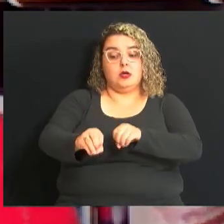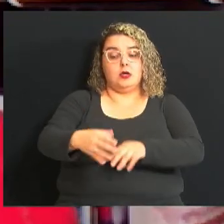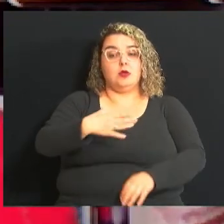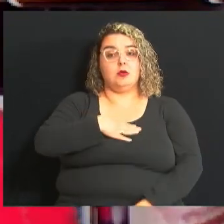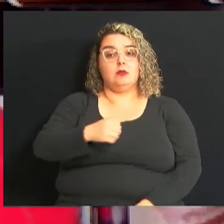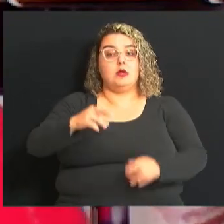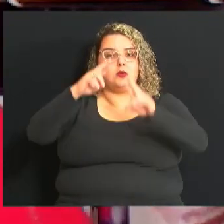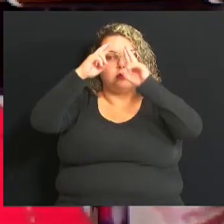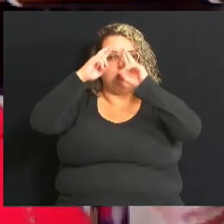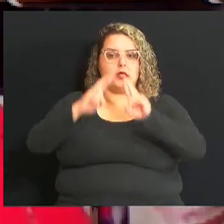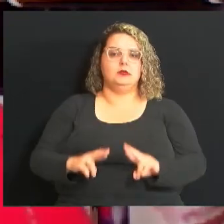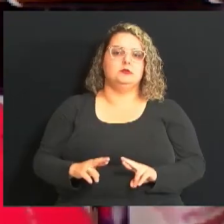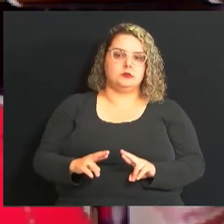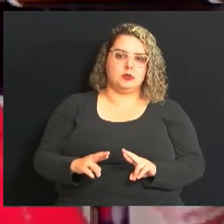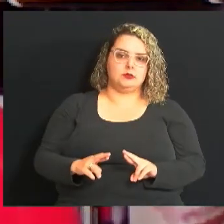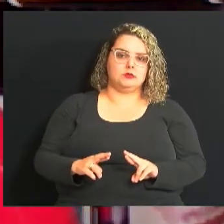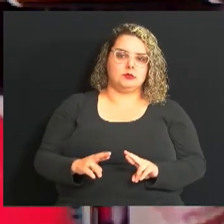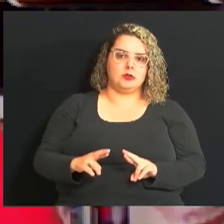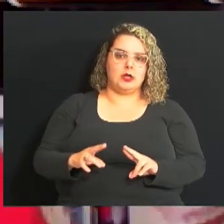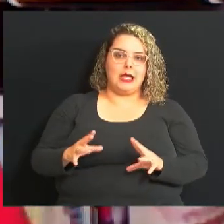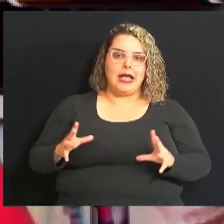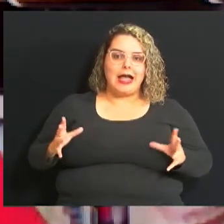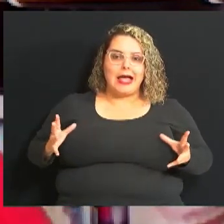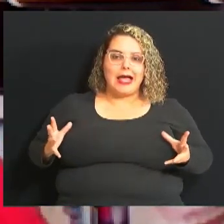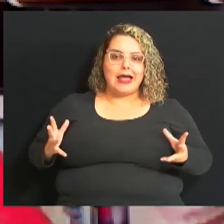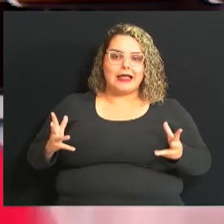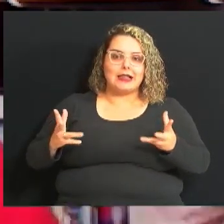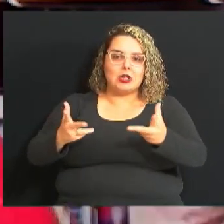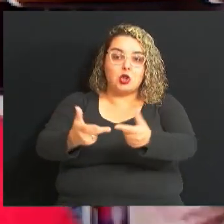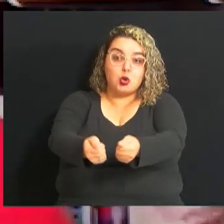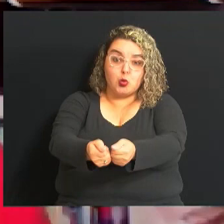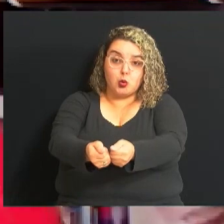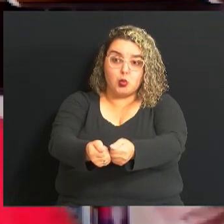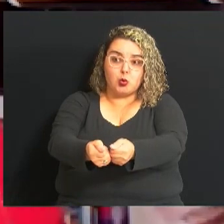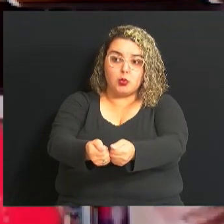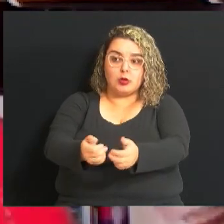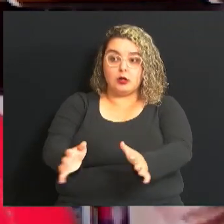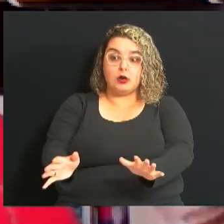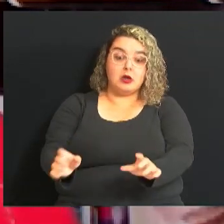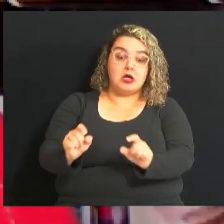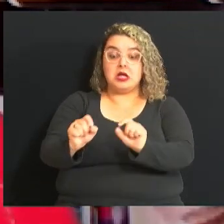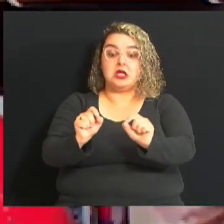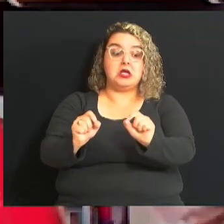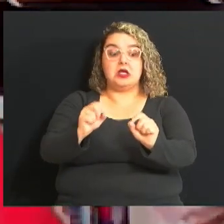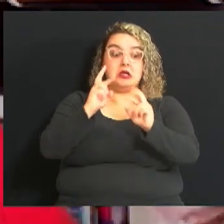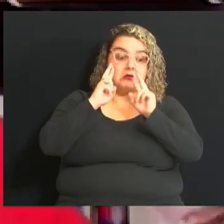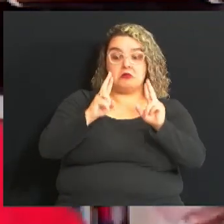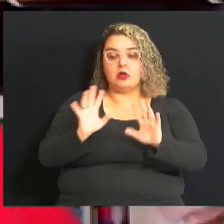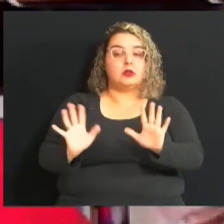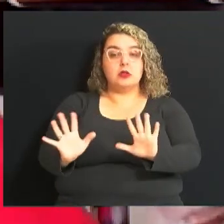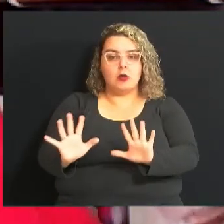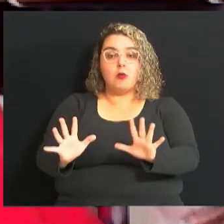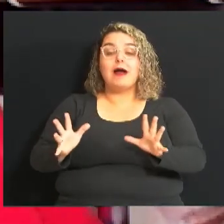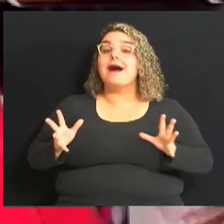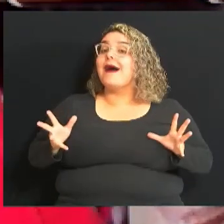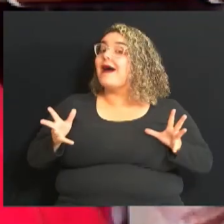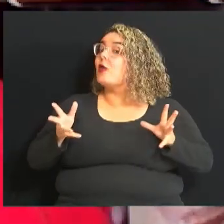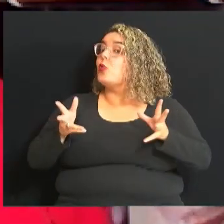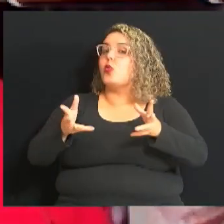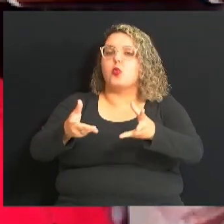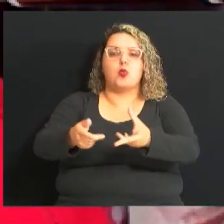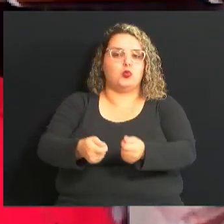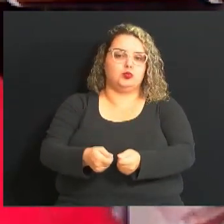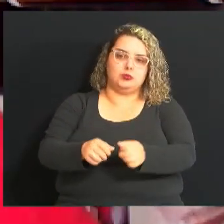respeito a todas e todos, sem dizer quem deve ser respeitado e quem não deve, não. Né? As